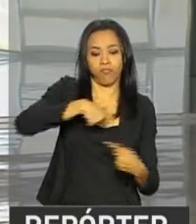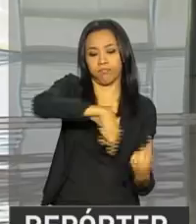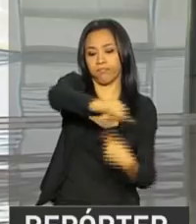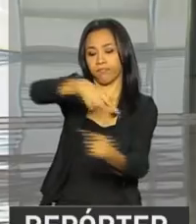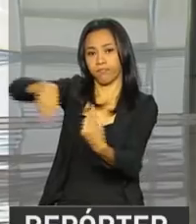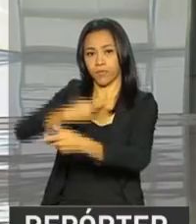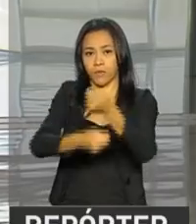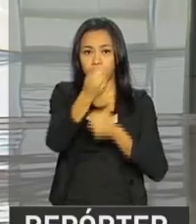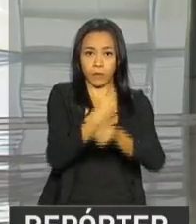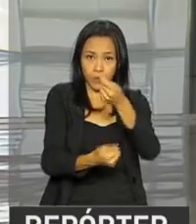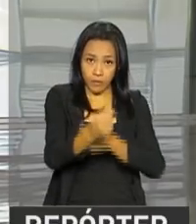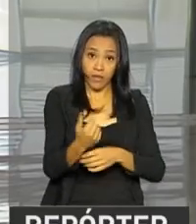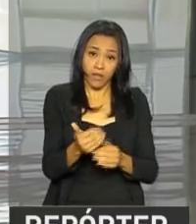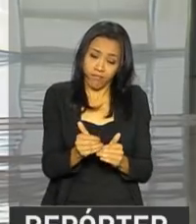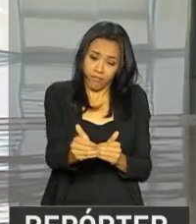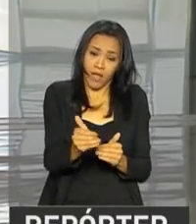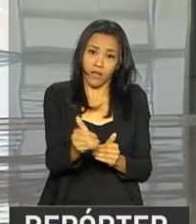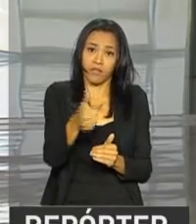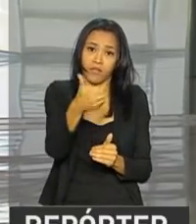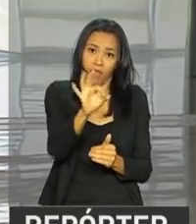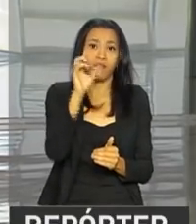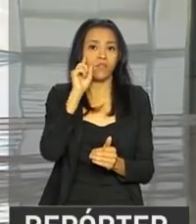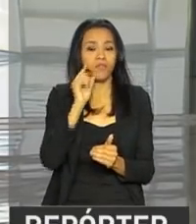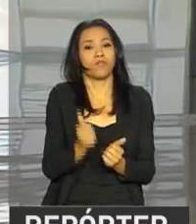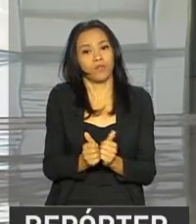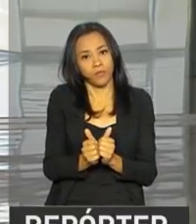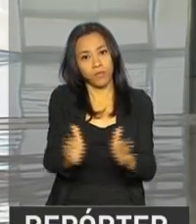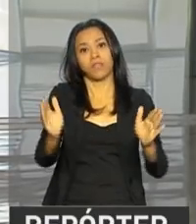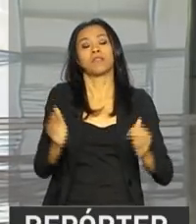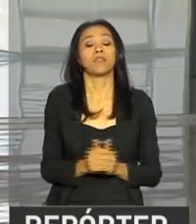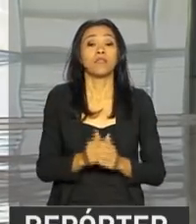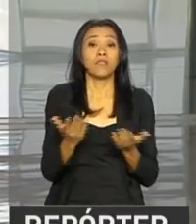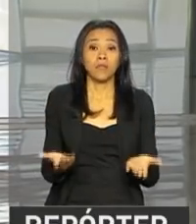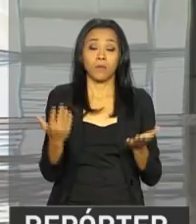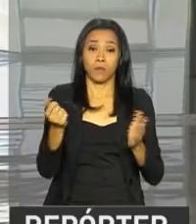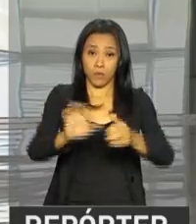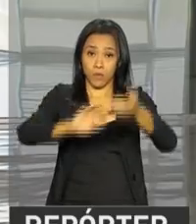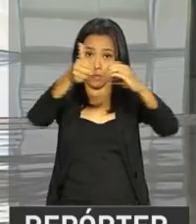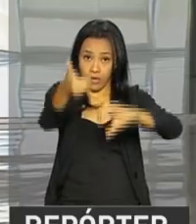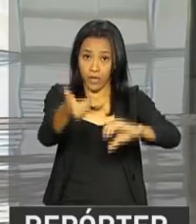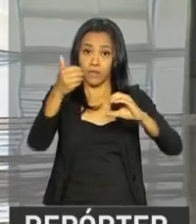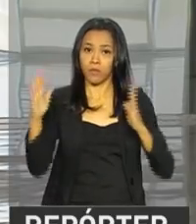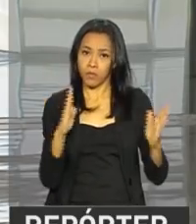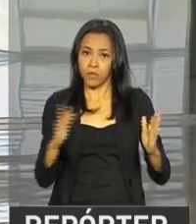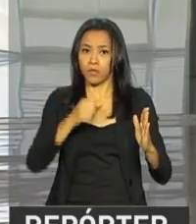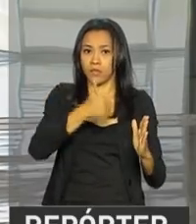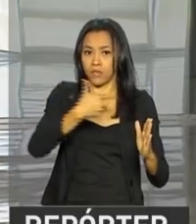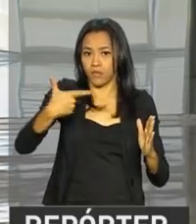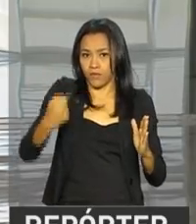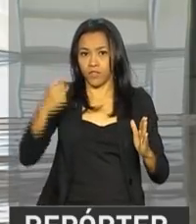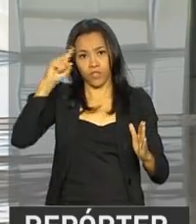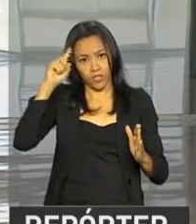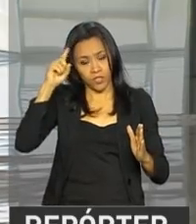entra em vigor daqui a dez dias e o congresso nacional terá 120 dias para aprovar modificar ou